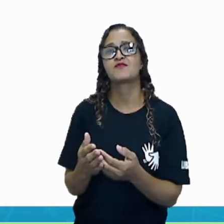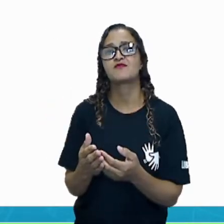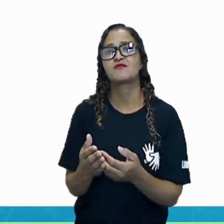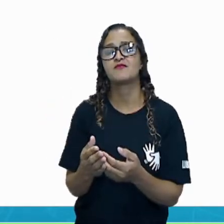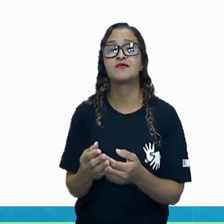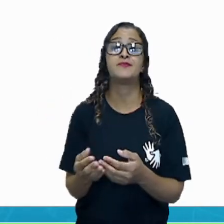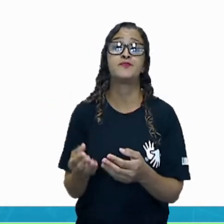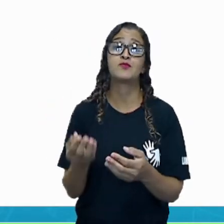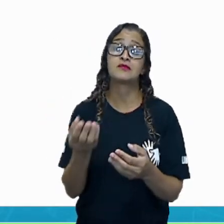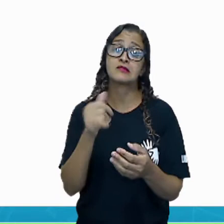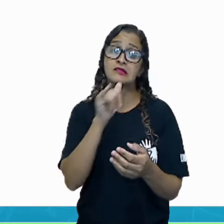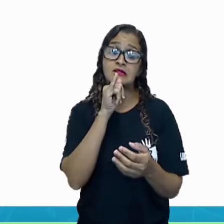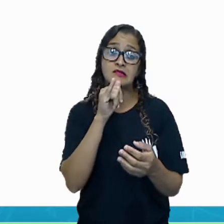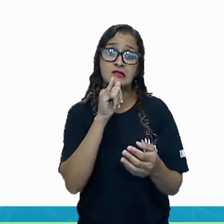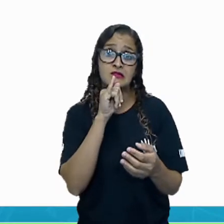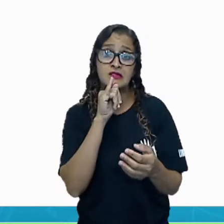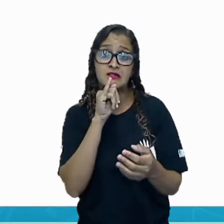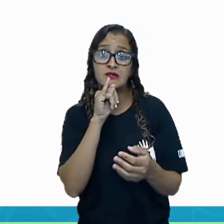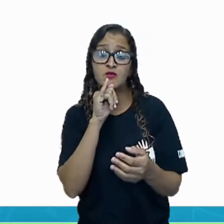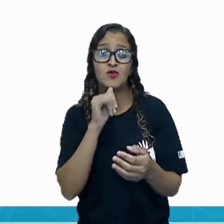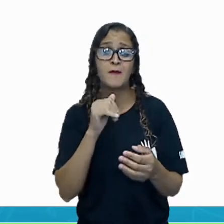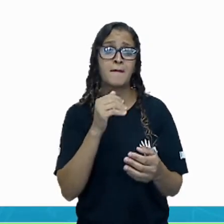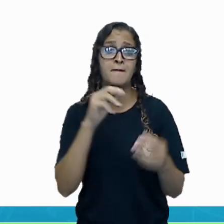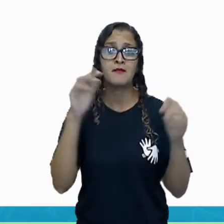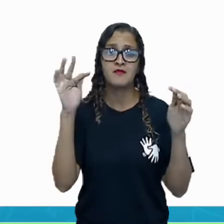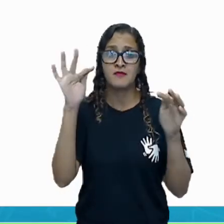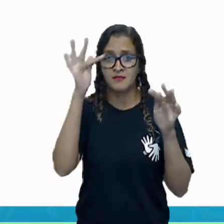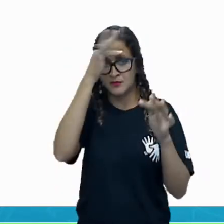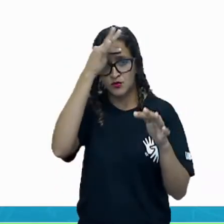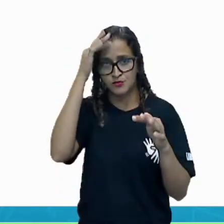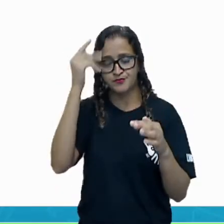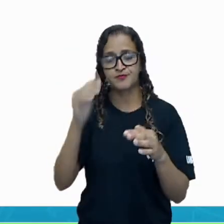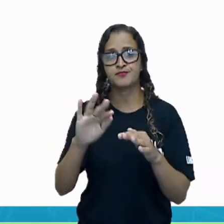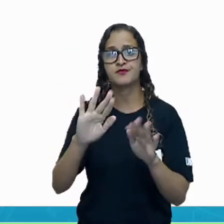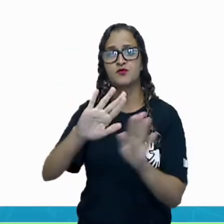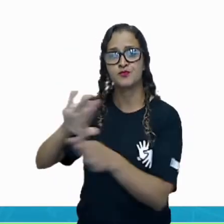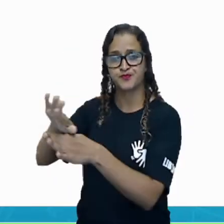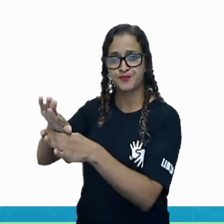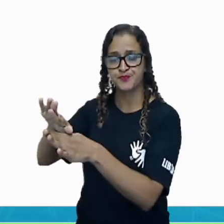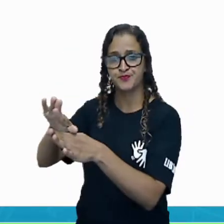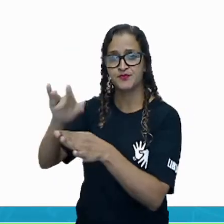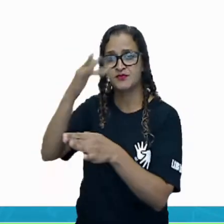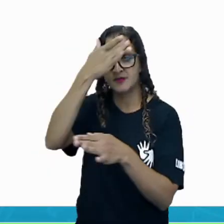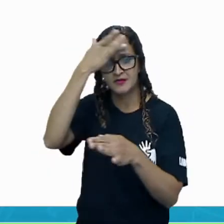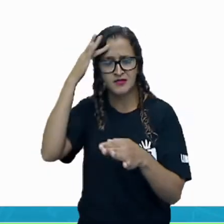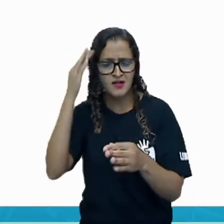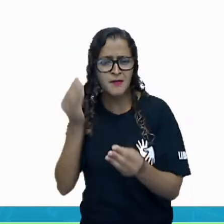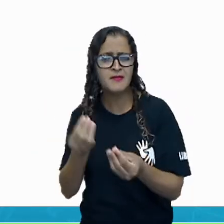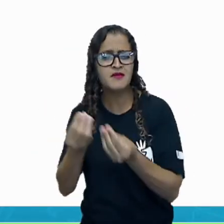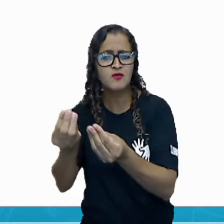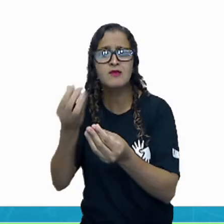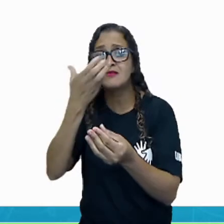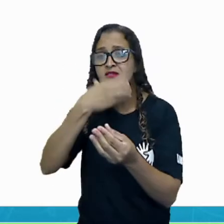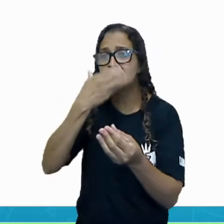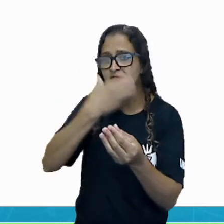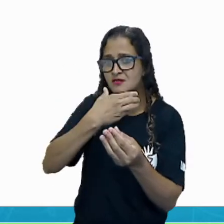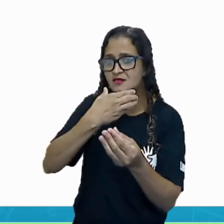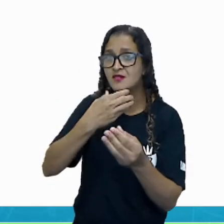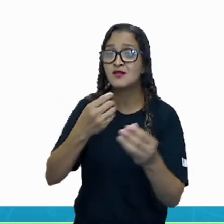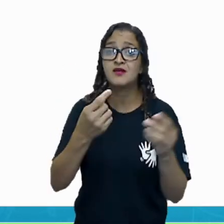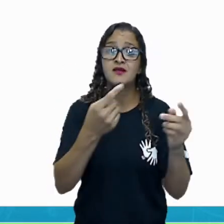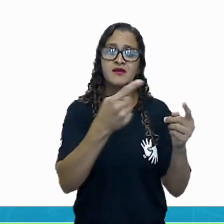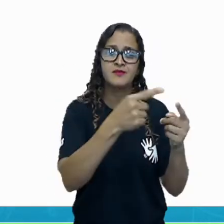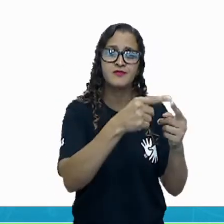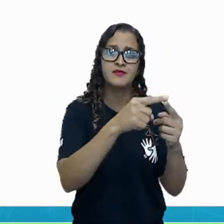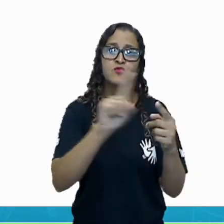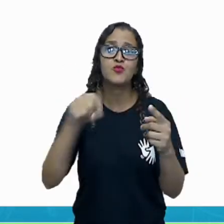me deu uma maçã. Minha mãe me deu mais uma maçã. Eu fiquei com 2 maçãs. Então,